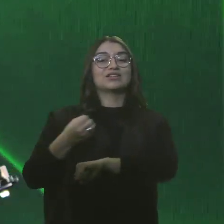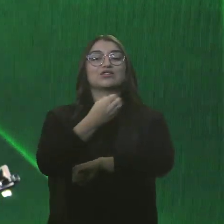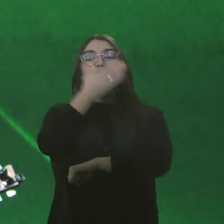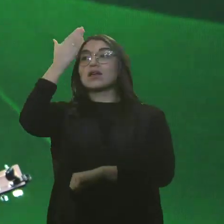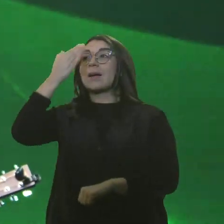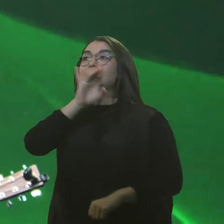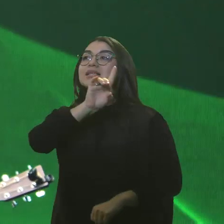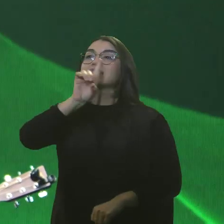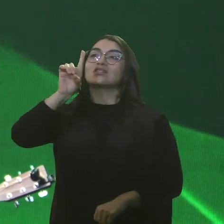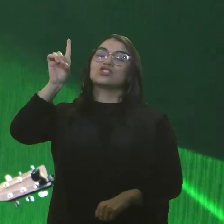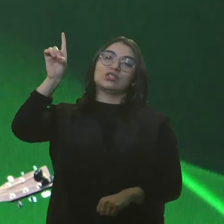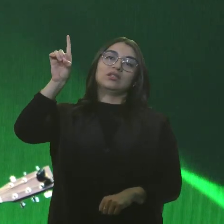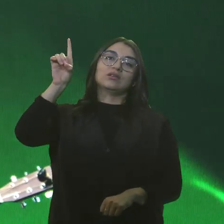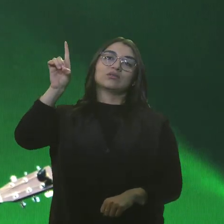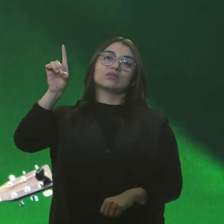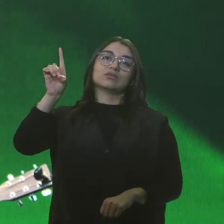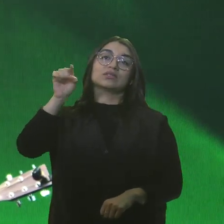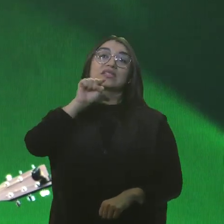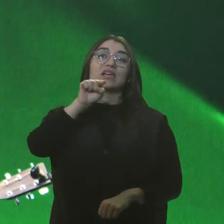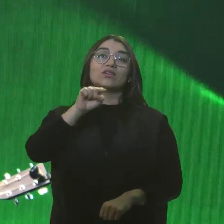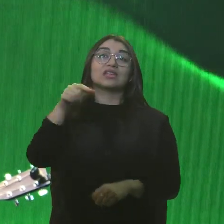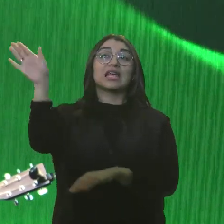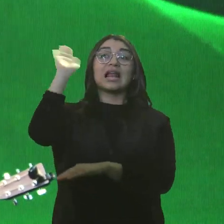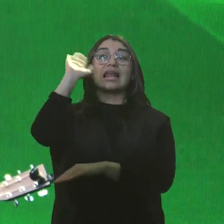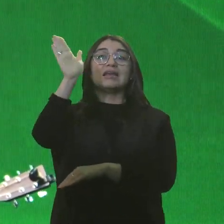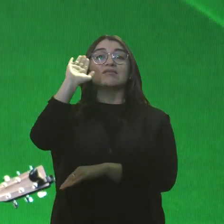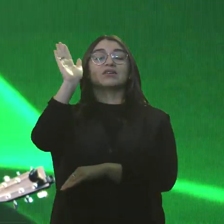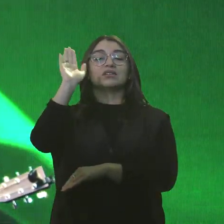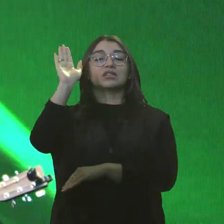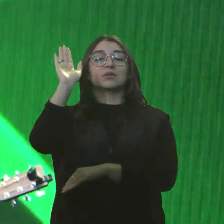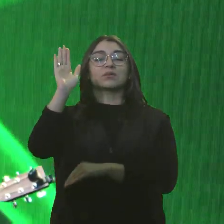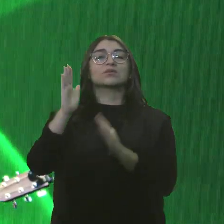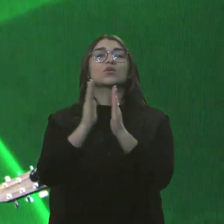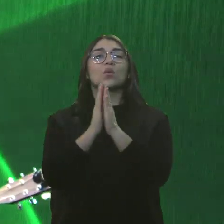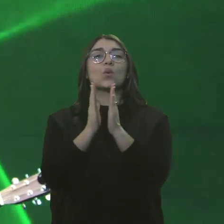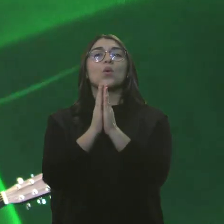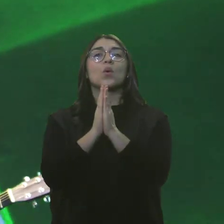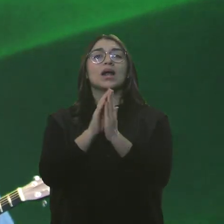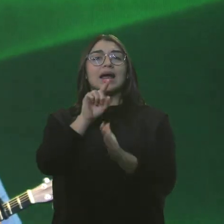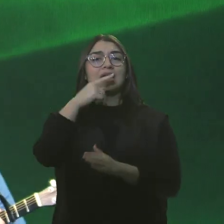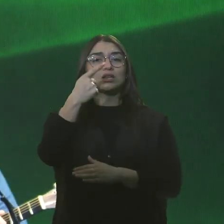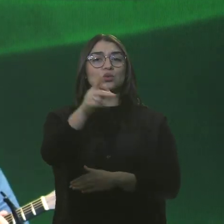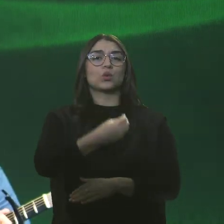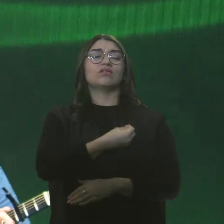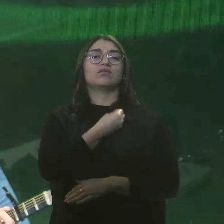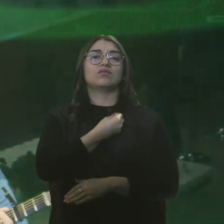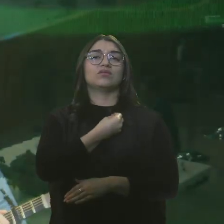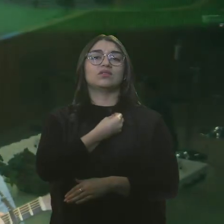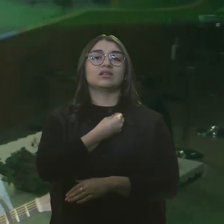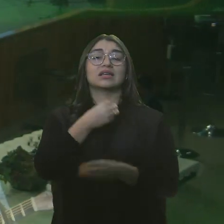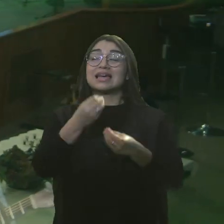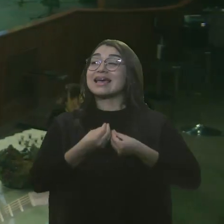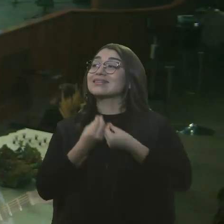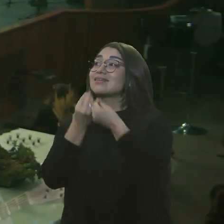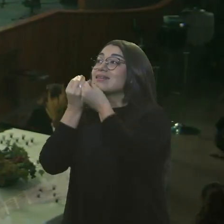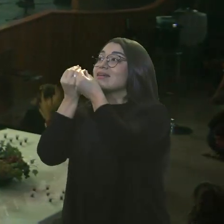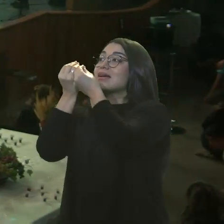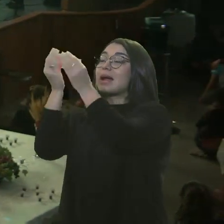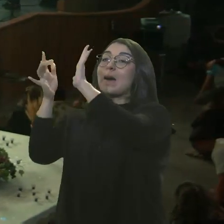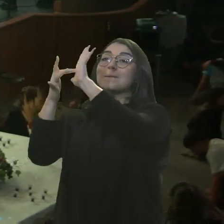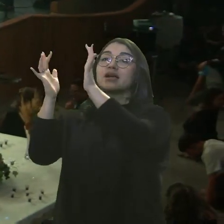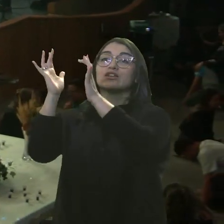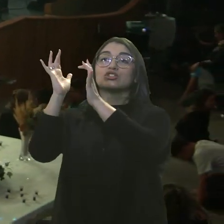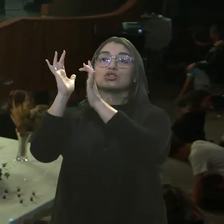aqui, eu vou pedir para você levantar uma das tuas mãos, porque eu quero orar por você. Tem alguém aqui hoje que deseja entregar a sua vida a Jesus? Levanta uma das tuas mãos bem